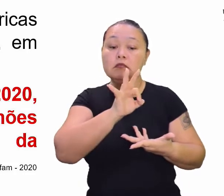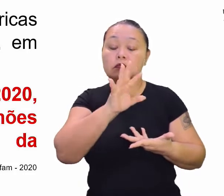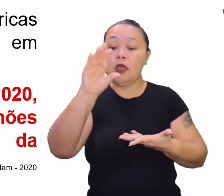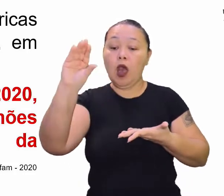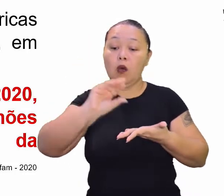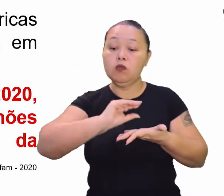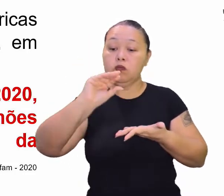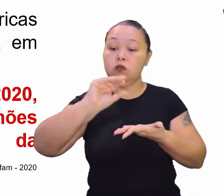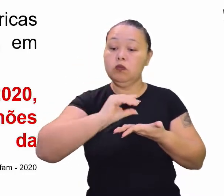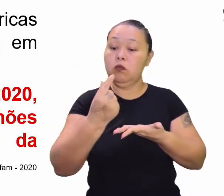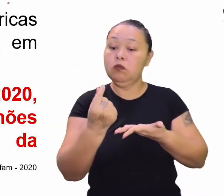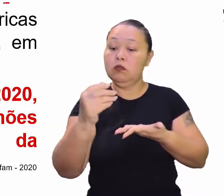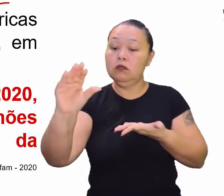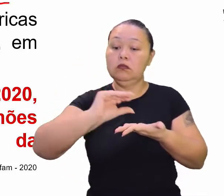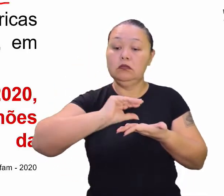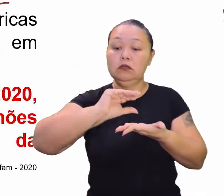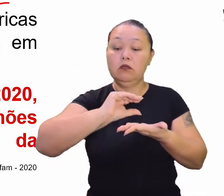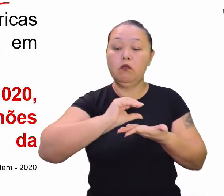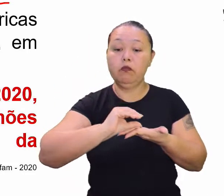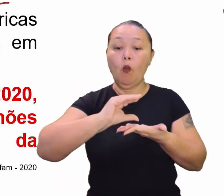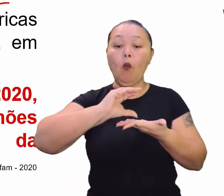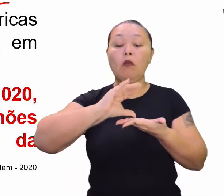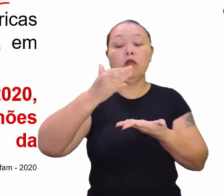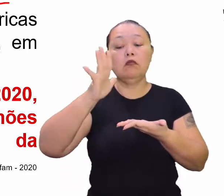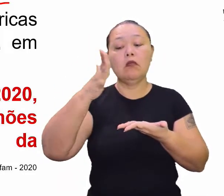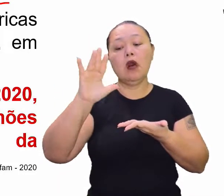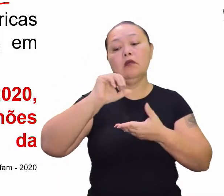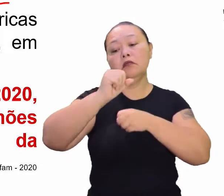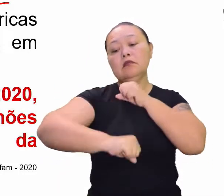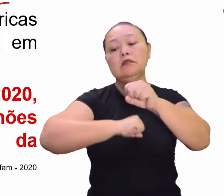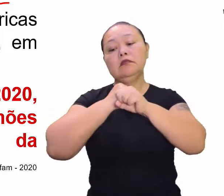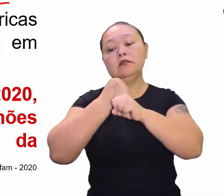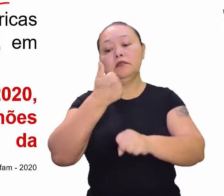30% da renda mundial, lá nos idos